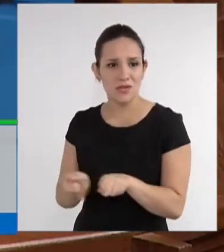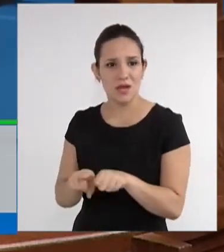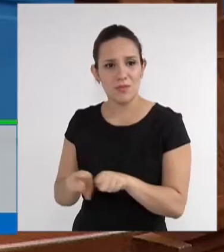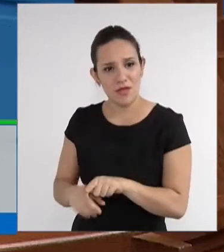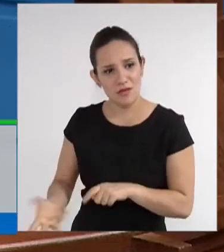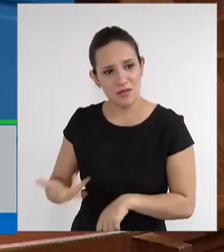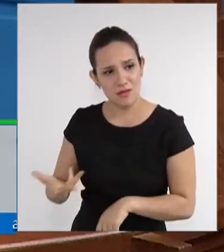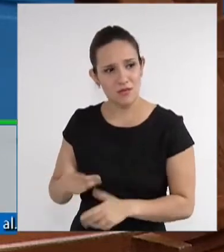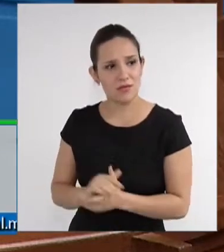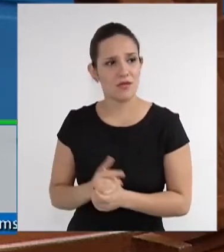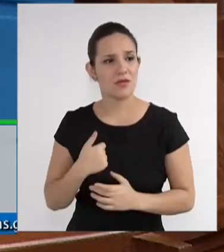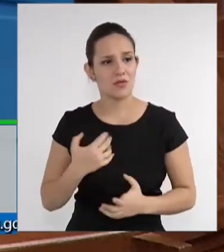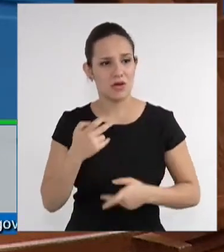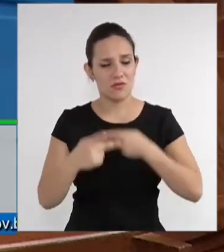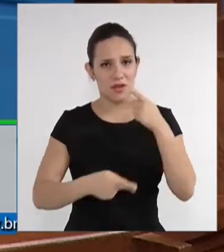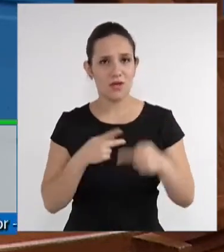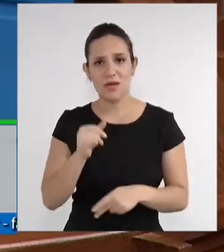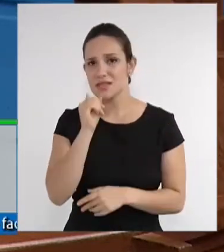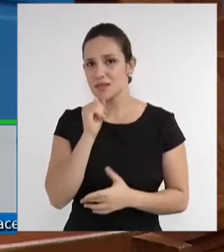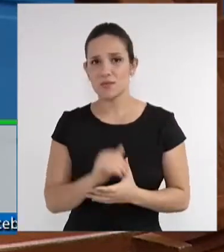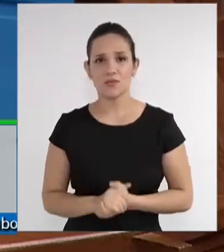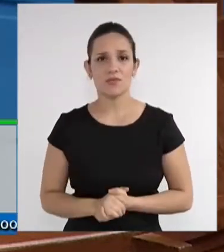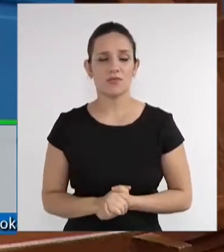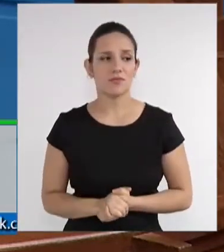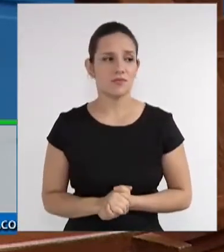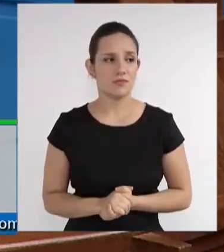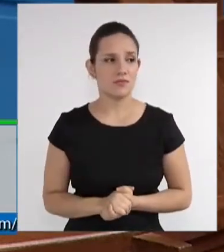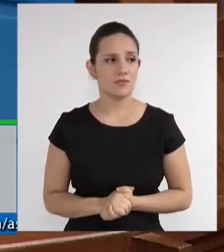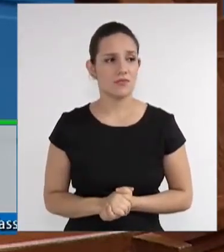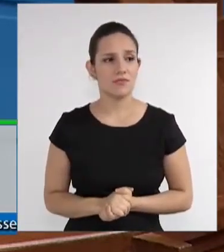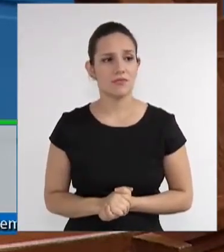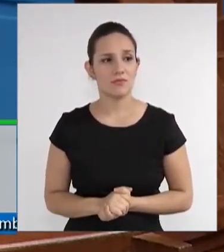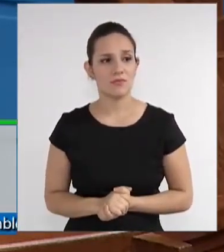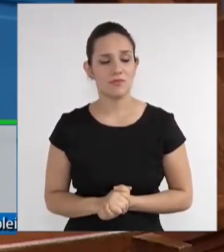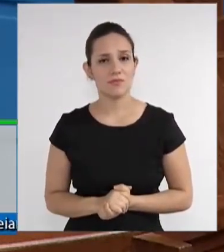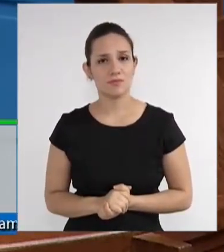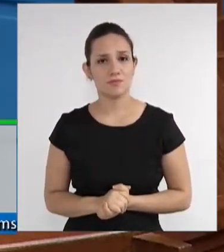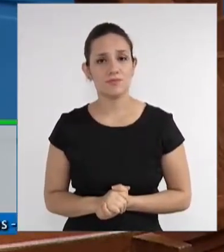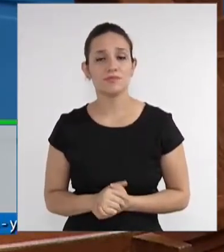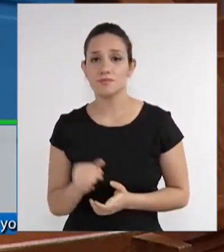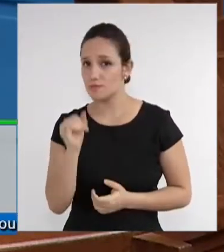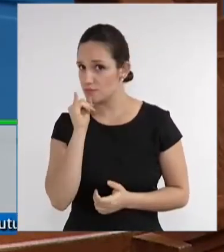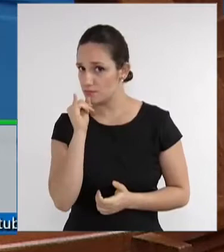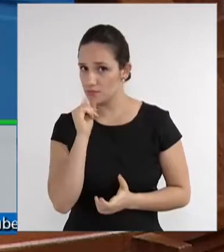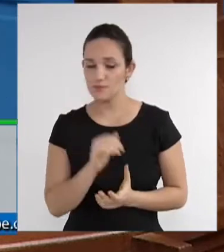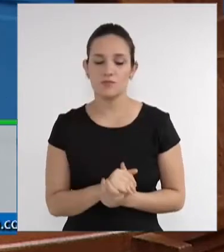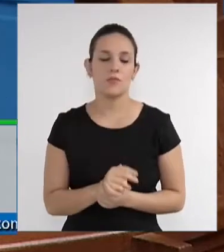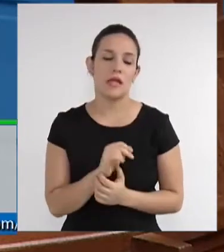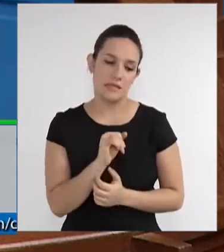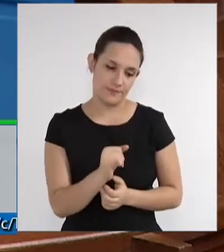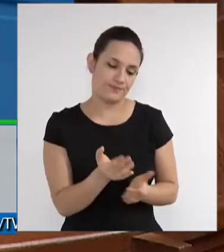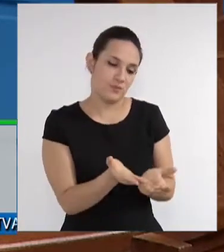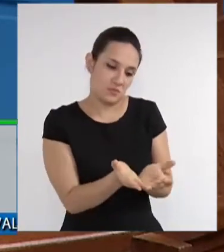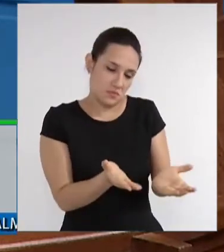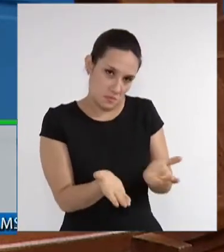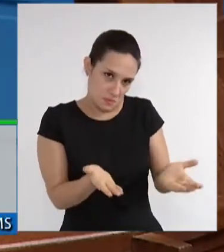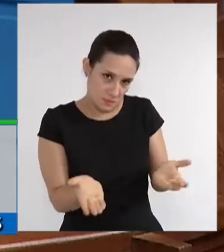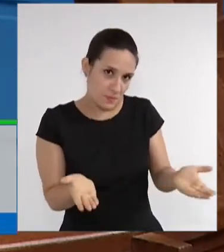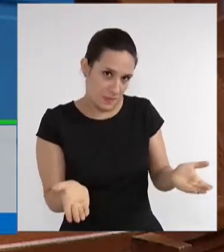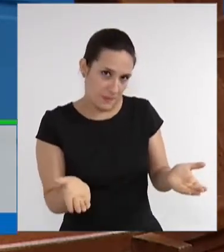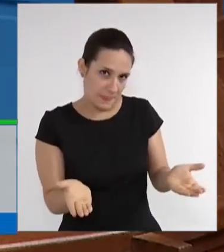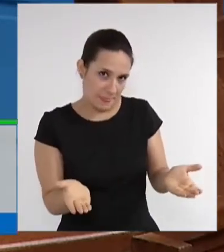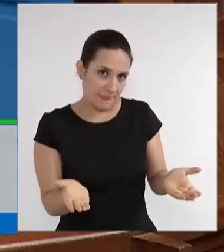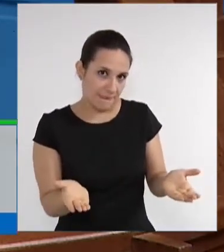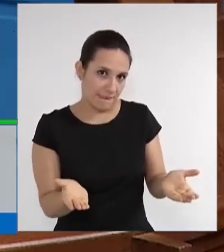para finalizar aqui, eu quero dar um exemplo. Como isso funciona. Se, numa licitação,